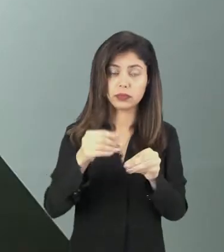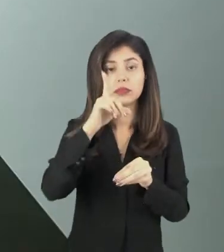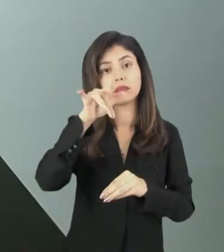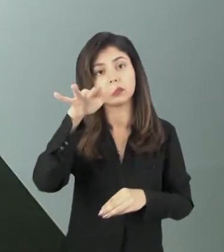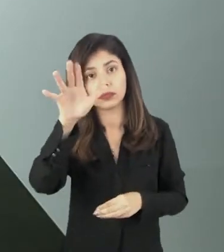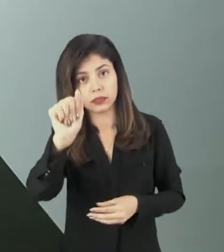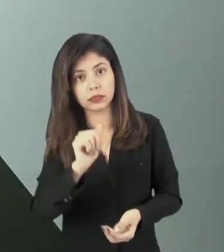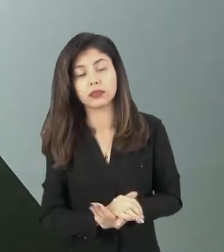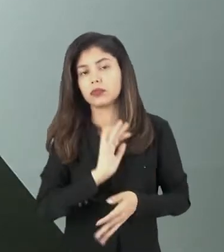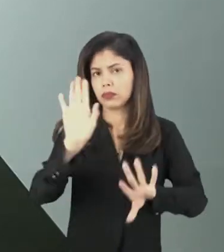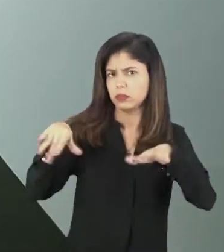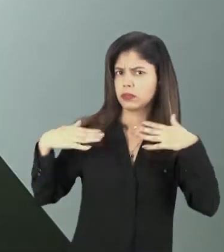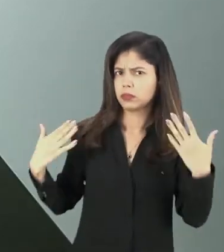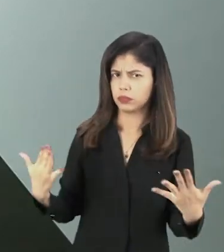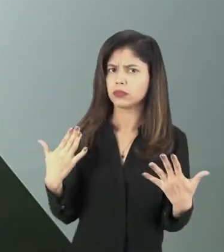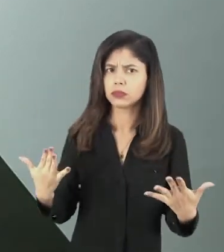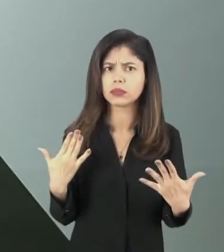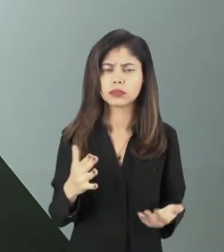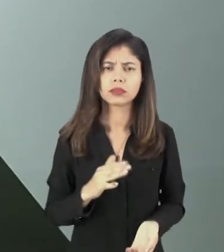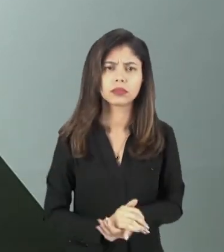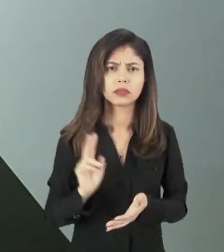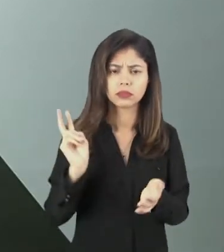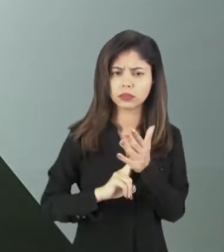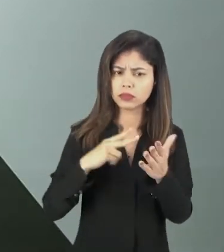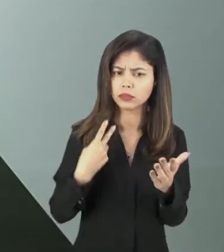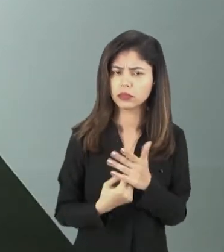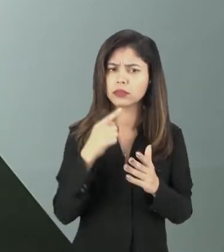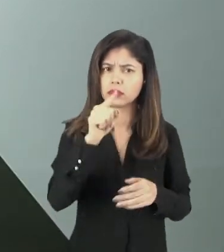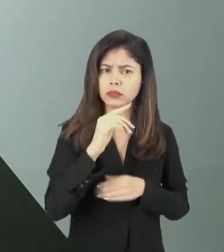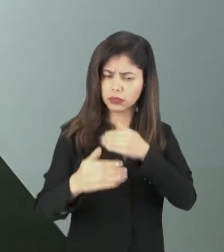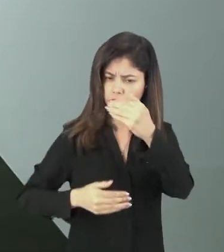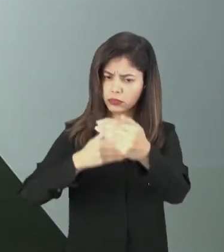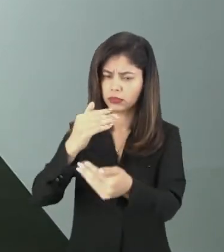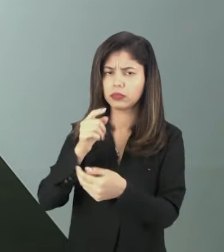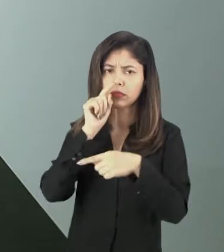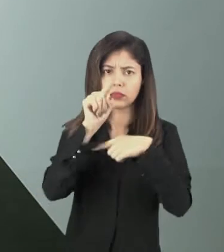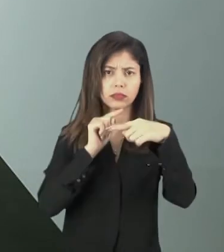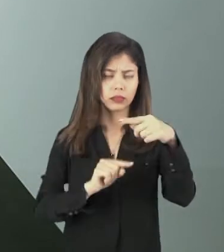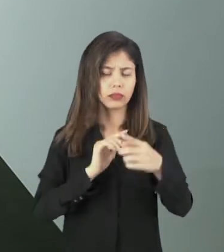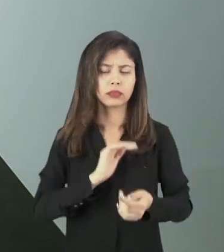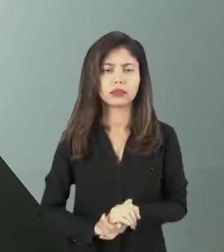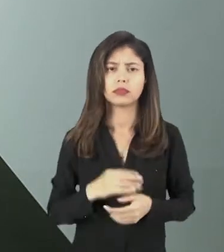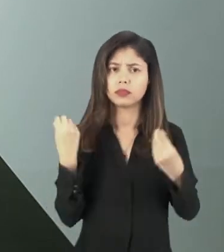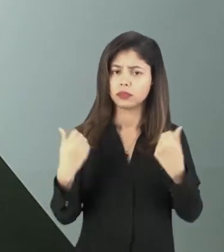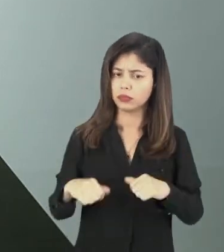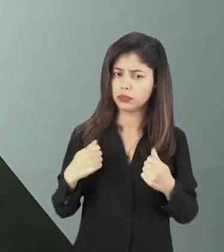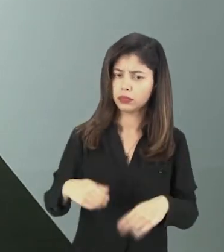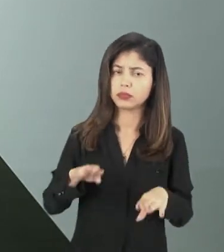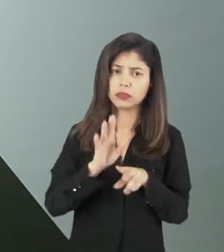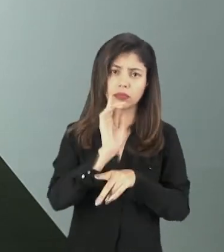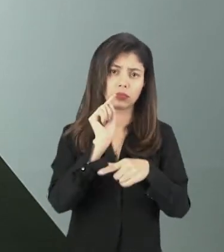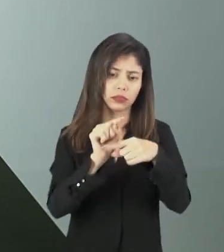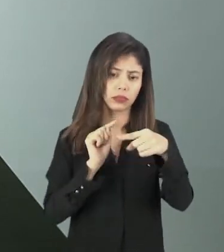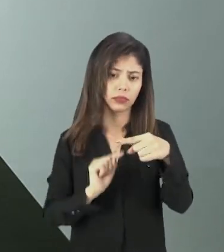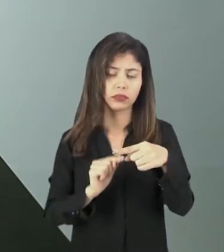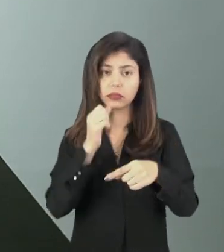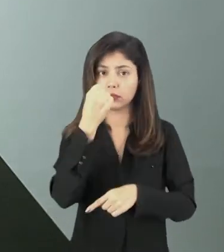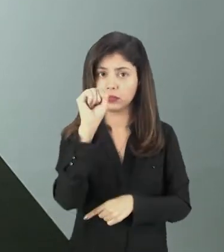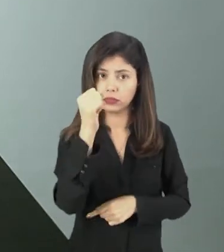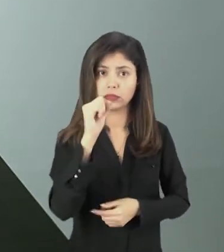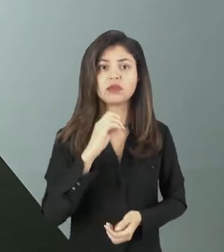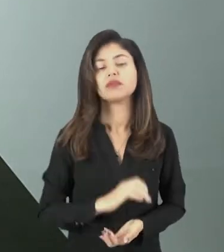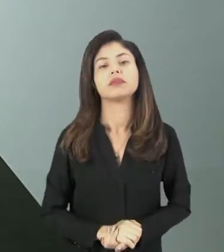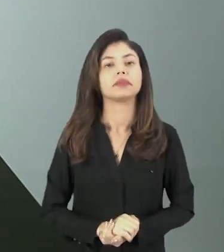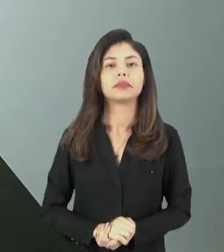qual seria a forma convencional esse processo é uma divisão eu teria que dividir o oito